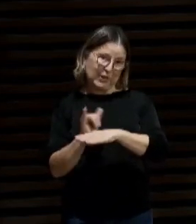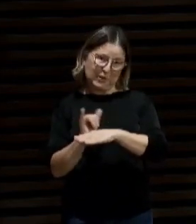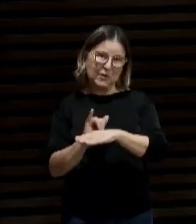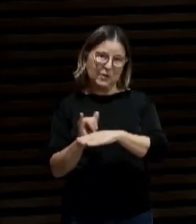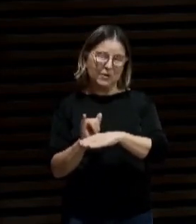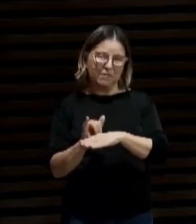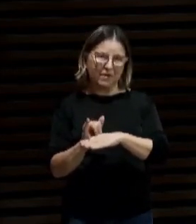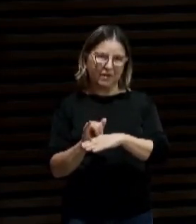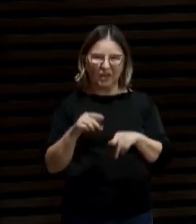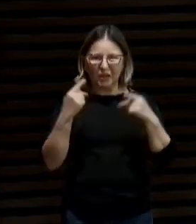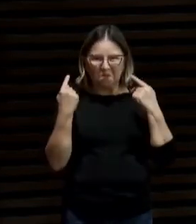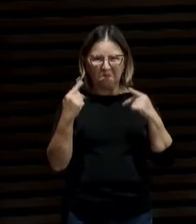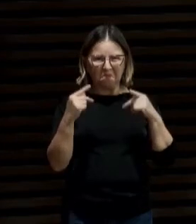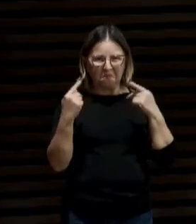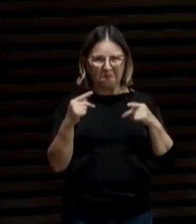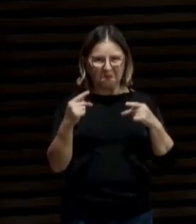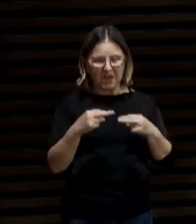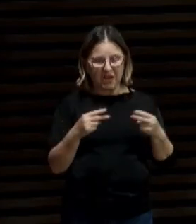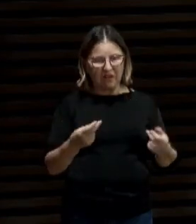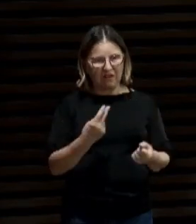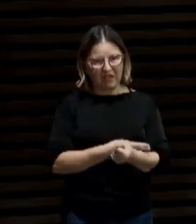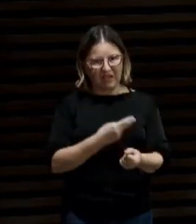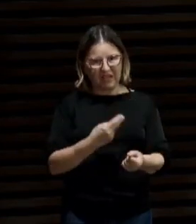E a turma está ouvindo muita besteira aí.